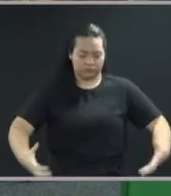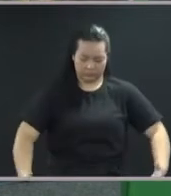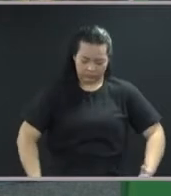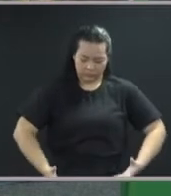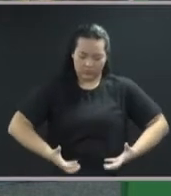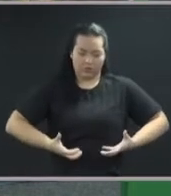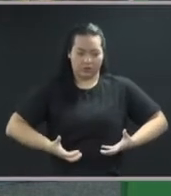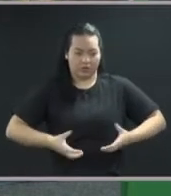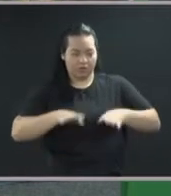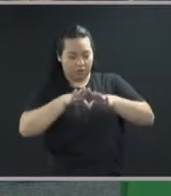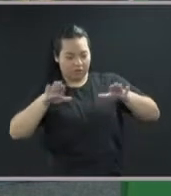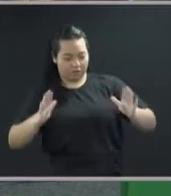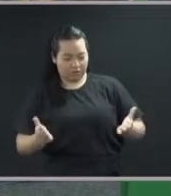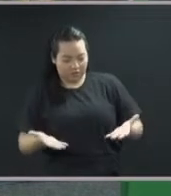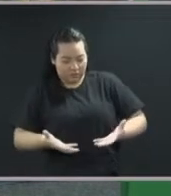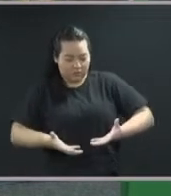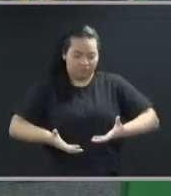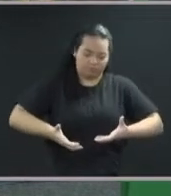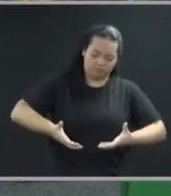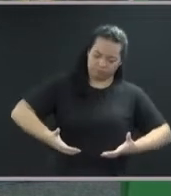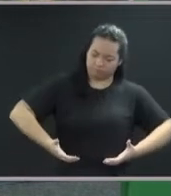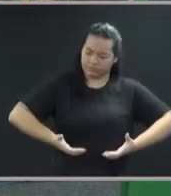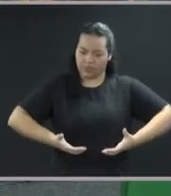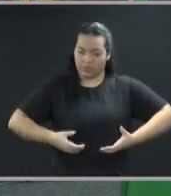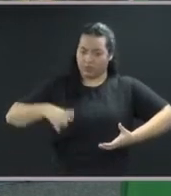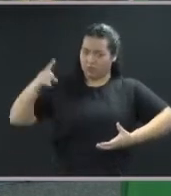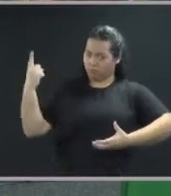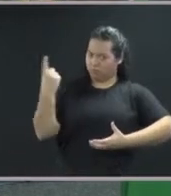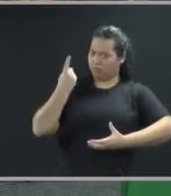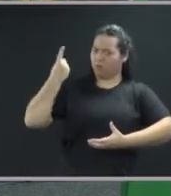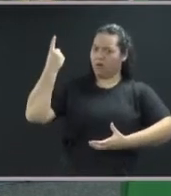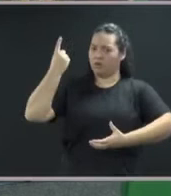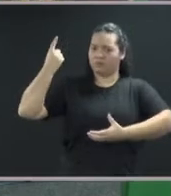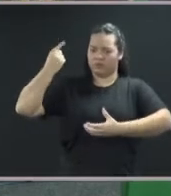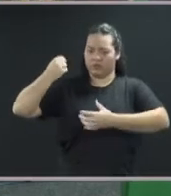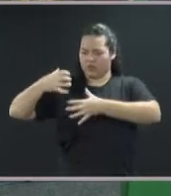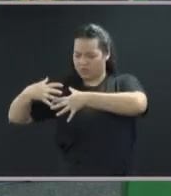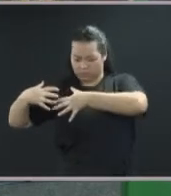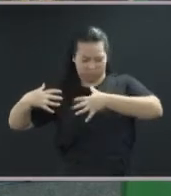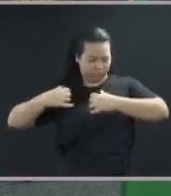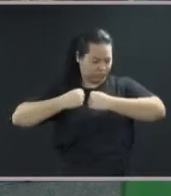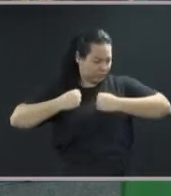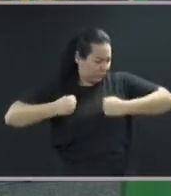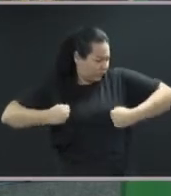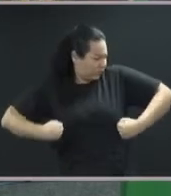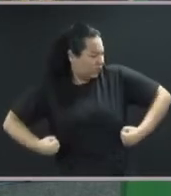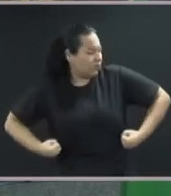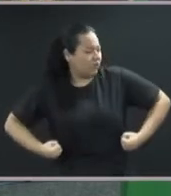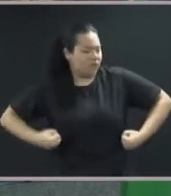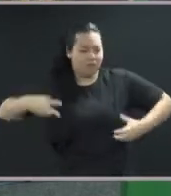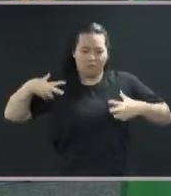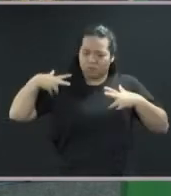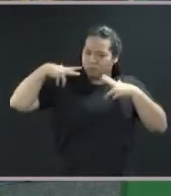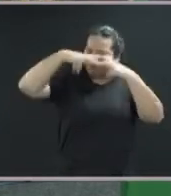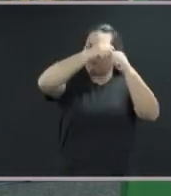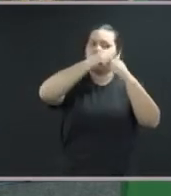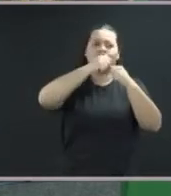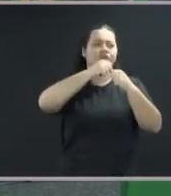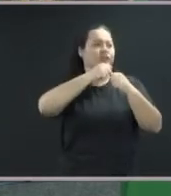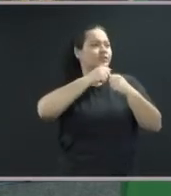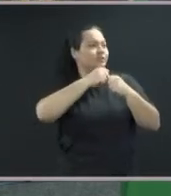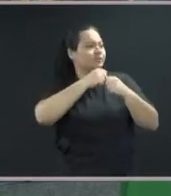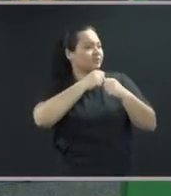carga. Eu sou alto, mas ele era desse tamanho, de uma largura que eu nem sei que é. Quando eu cheguei lá, que eu vi o homem